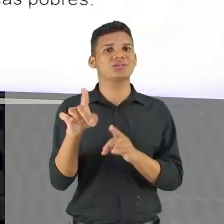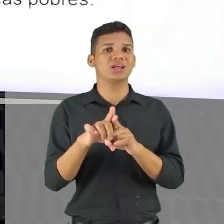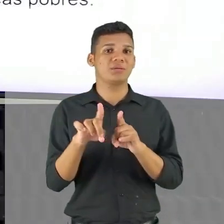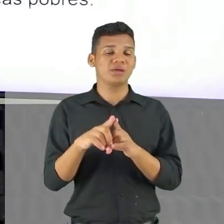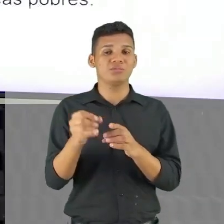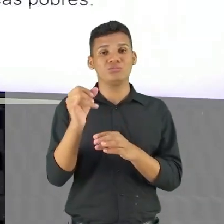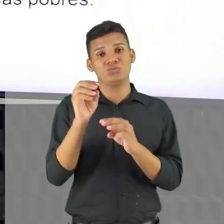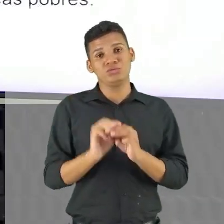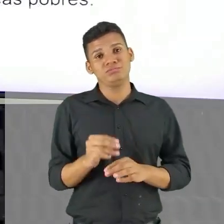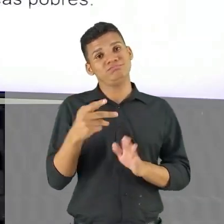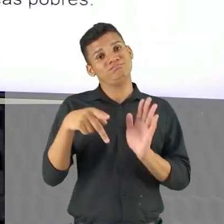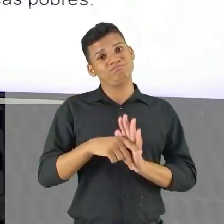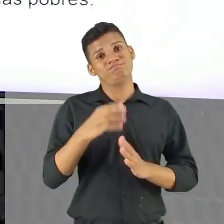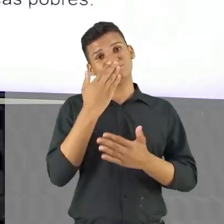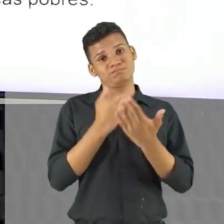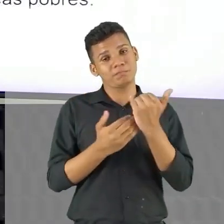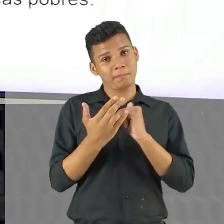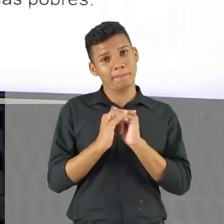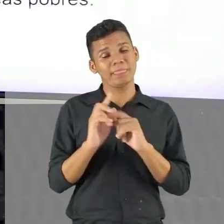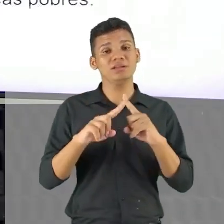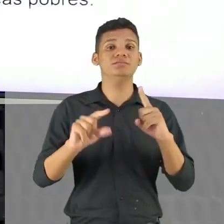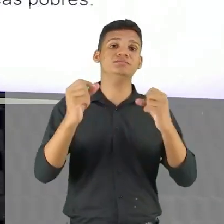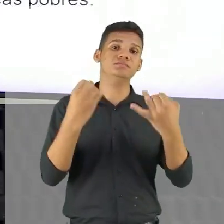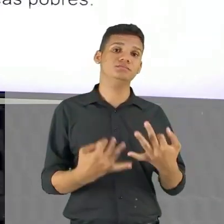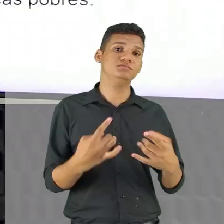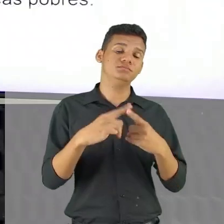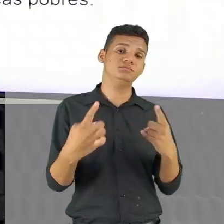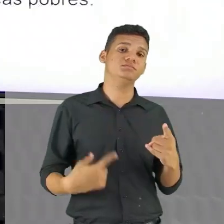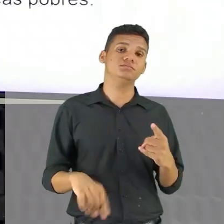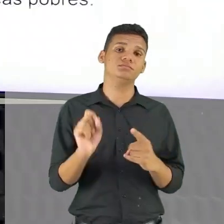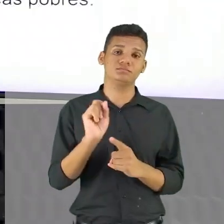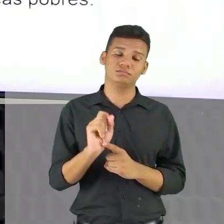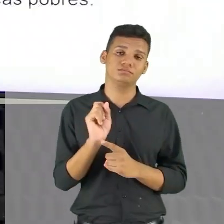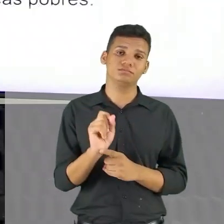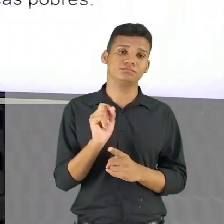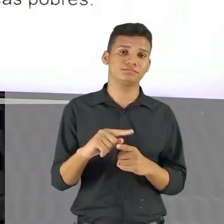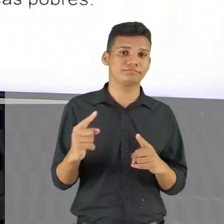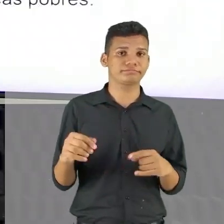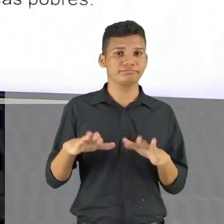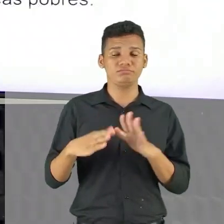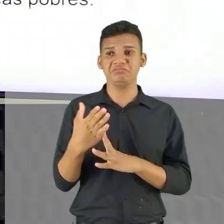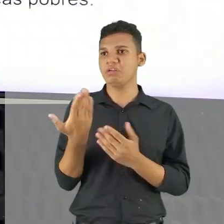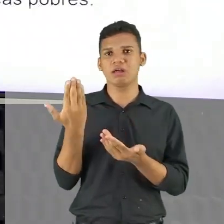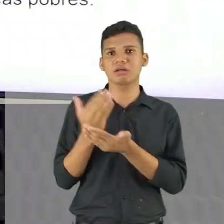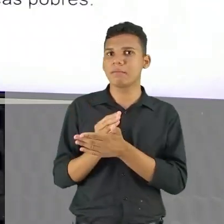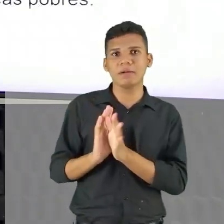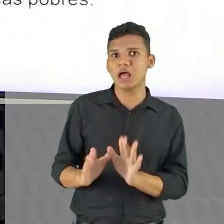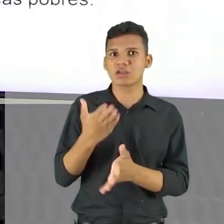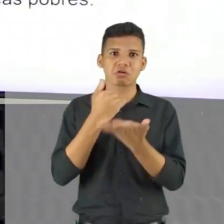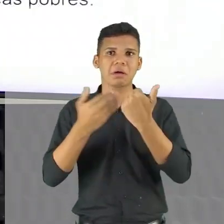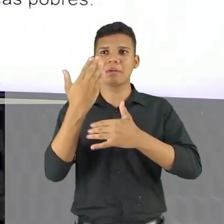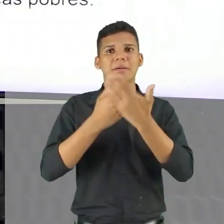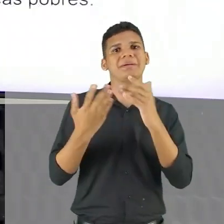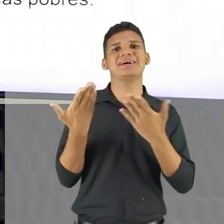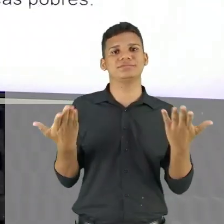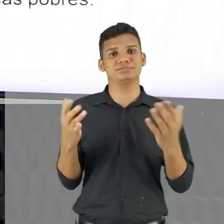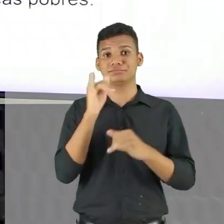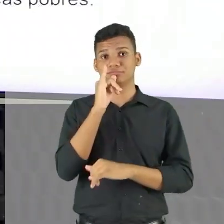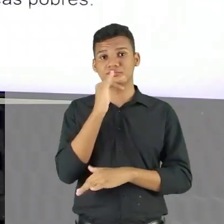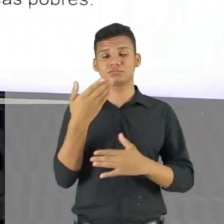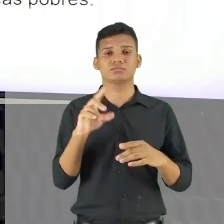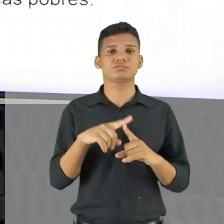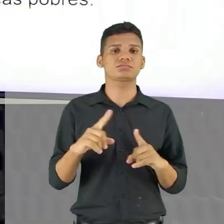de alimentação, significa dizer que a gente está levando a Terra à exaustão. Se eu tiro em